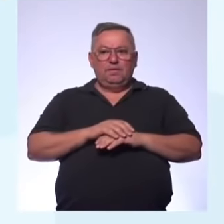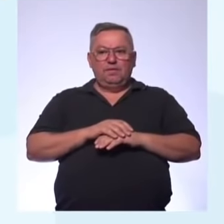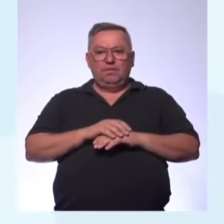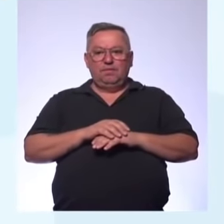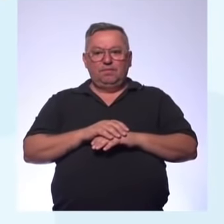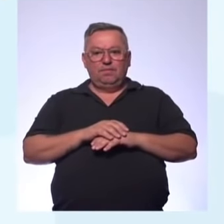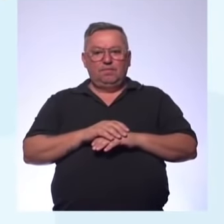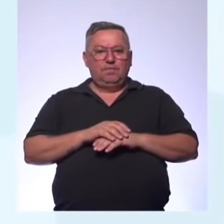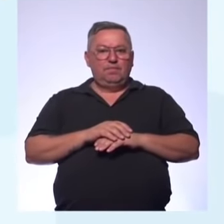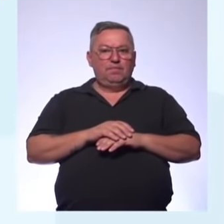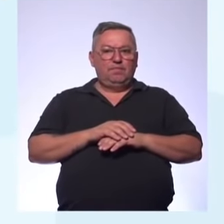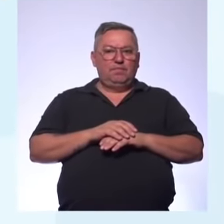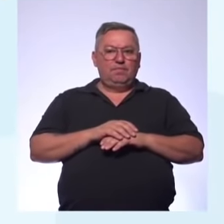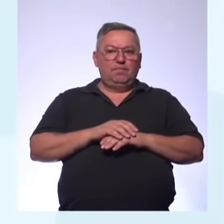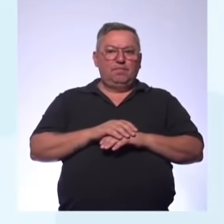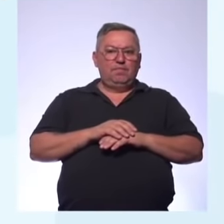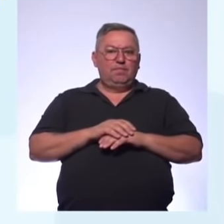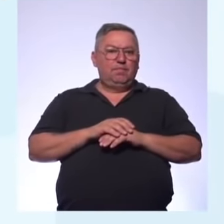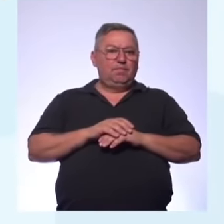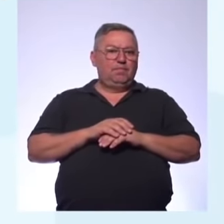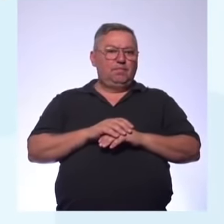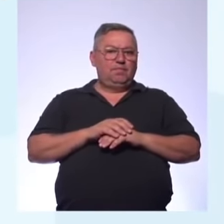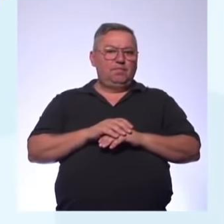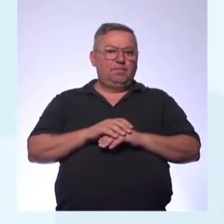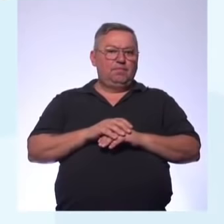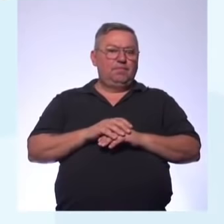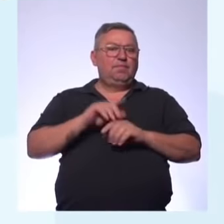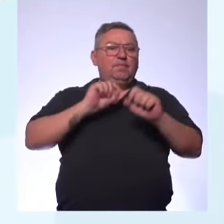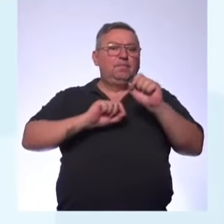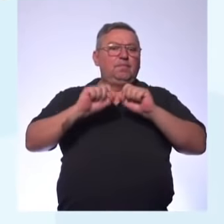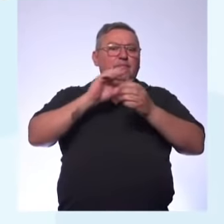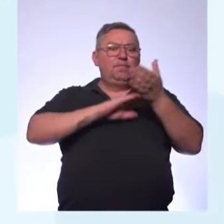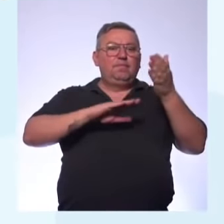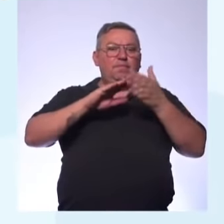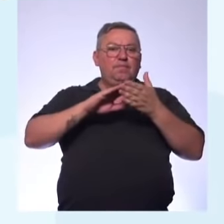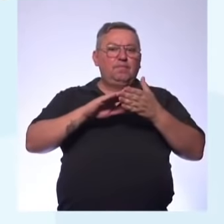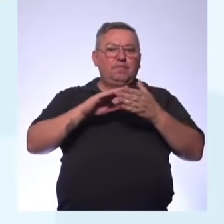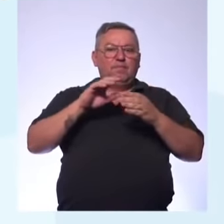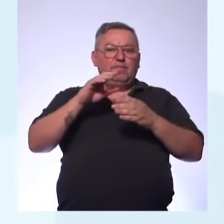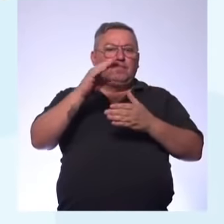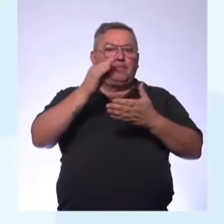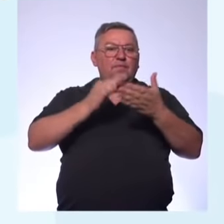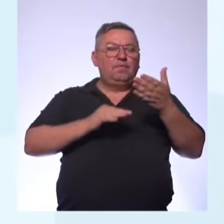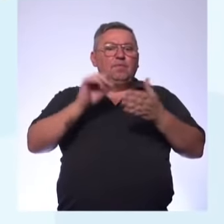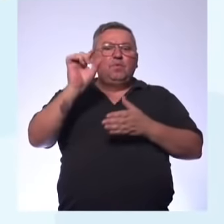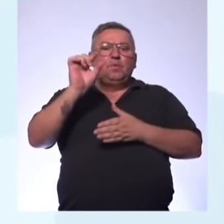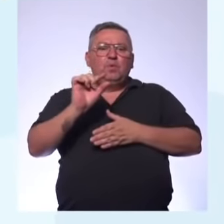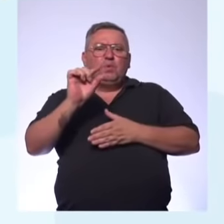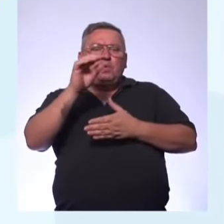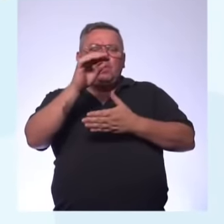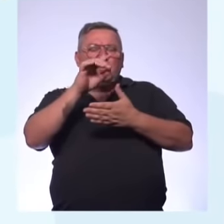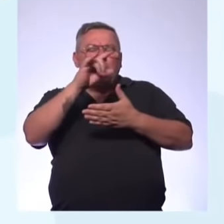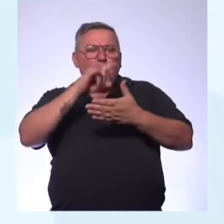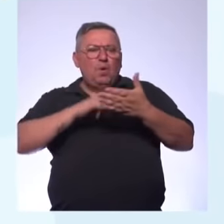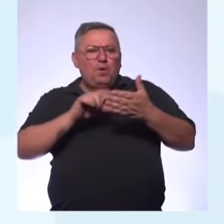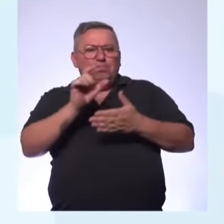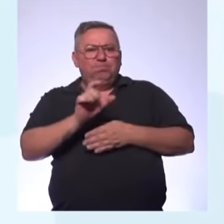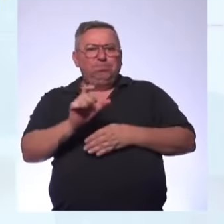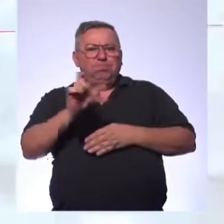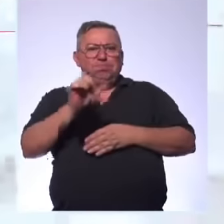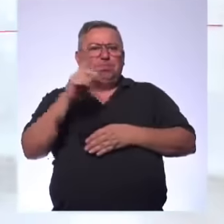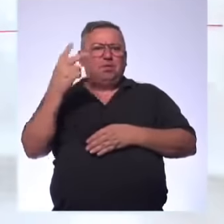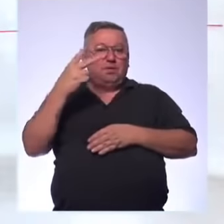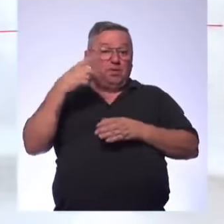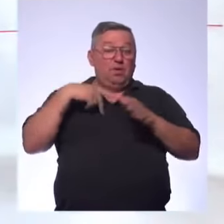acabou já lendo o texto né Antônia fala a verdade né tá toda dito Toy é um texto tão pequenininho e a segunda